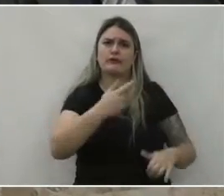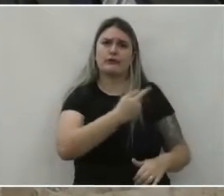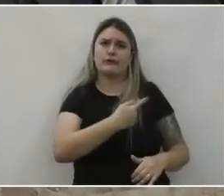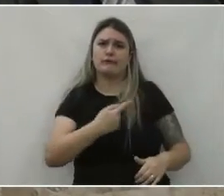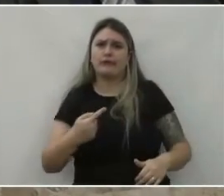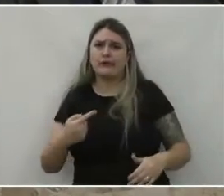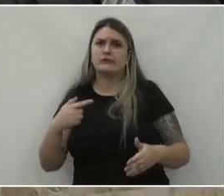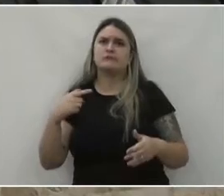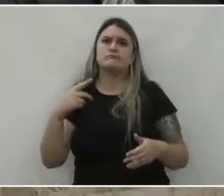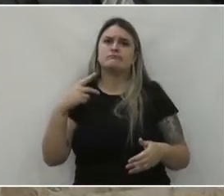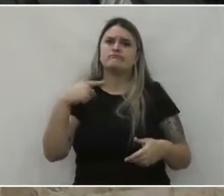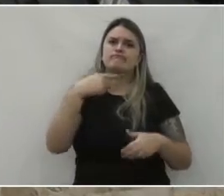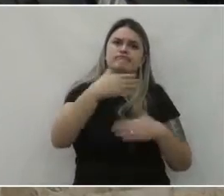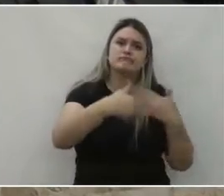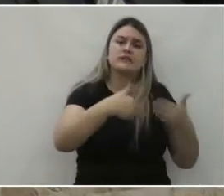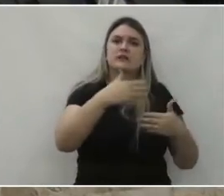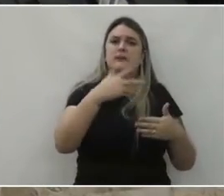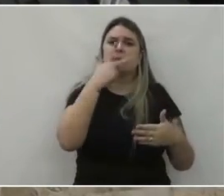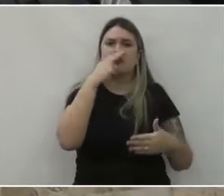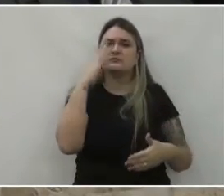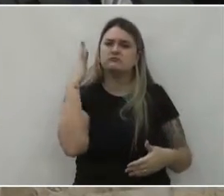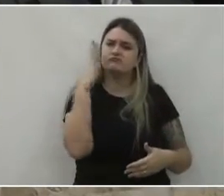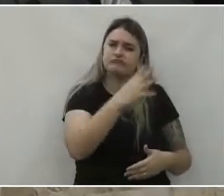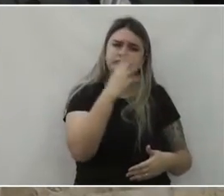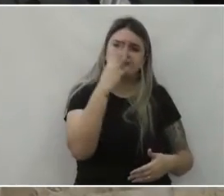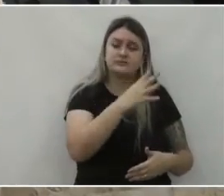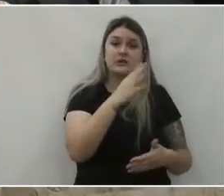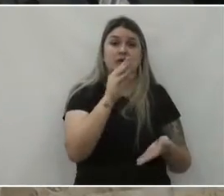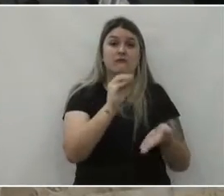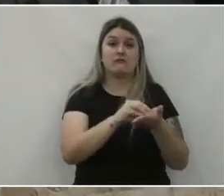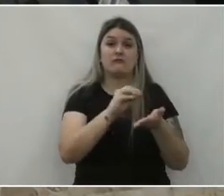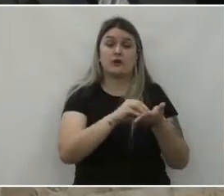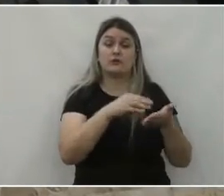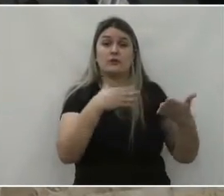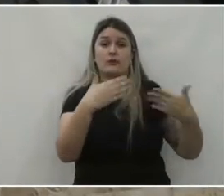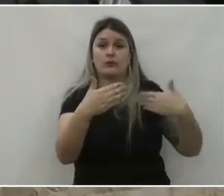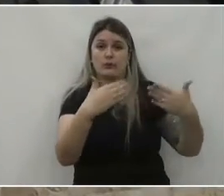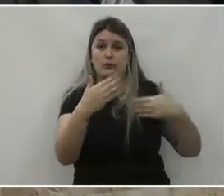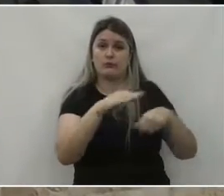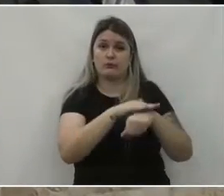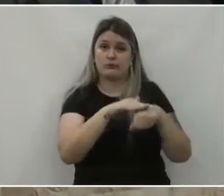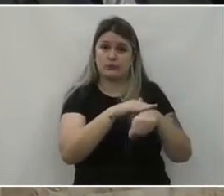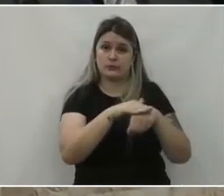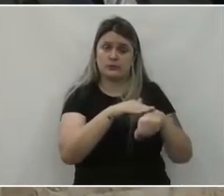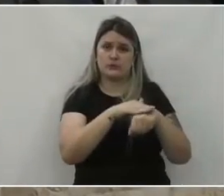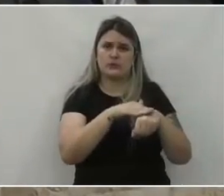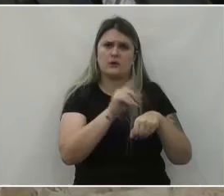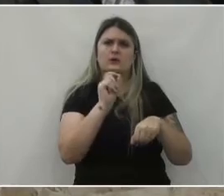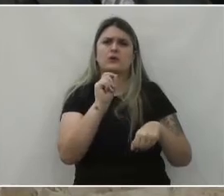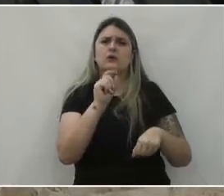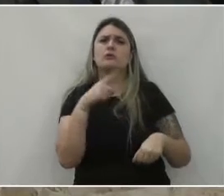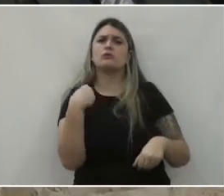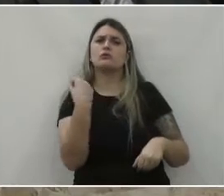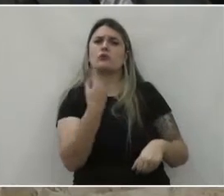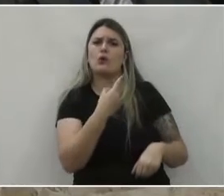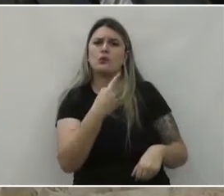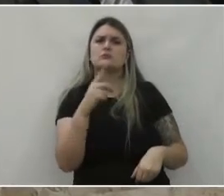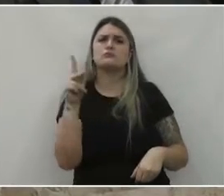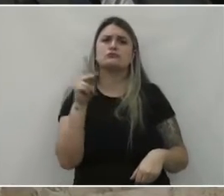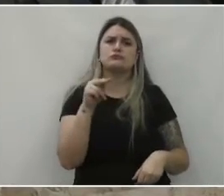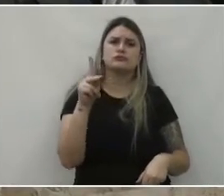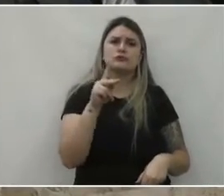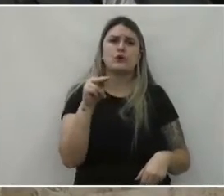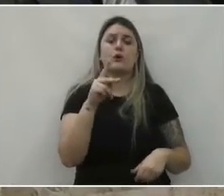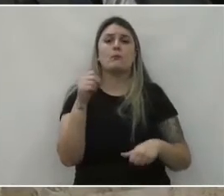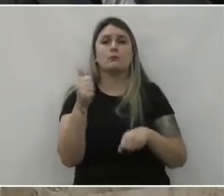e sai governo é um ataque atrás do outro a falta de diálogo o que nós professores e